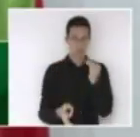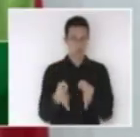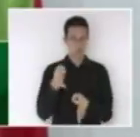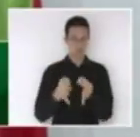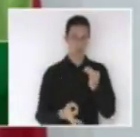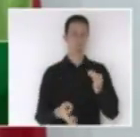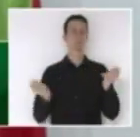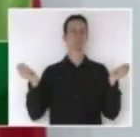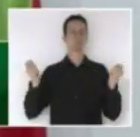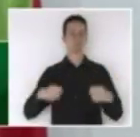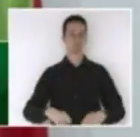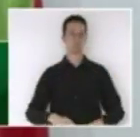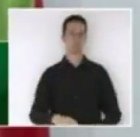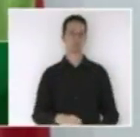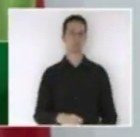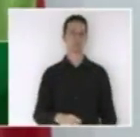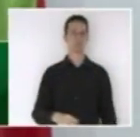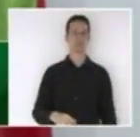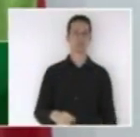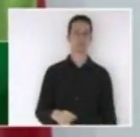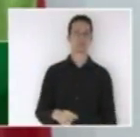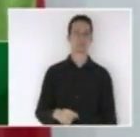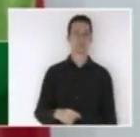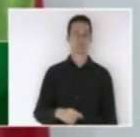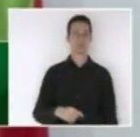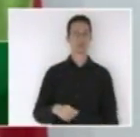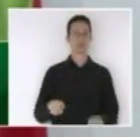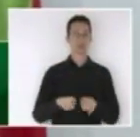é qualidade de vida para você?